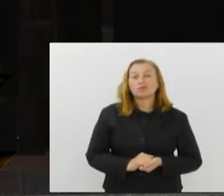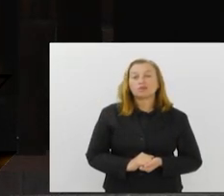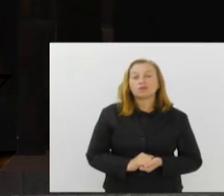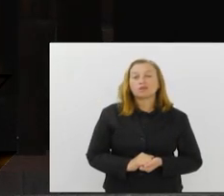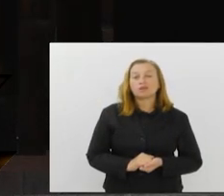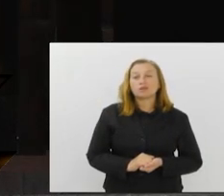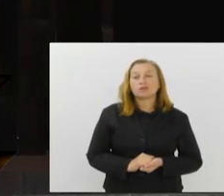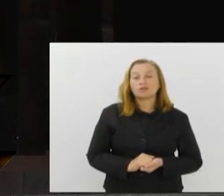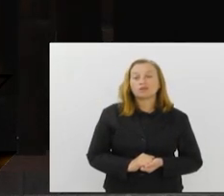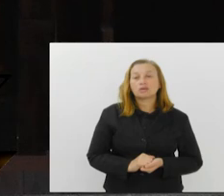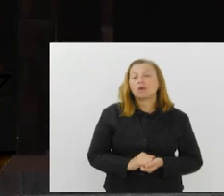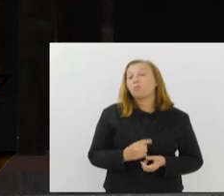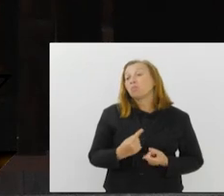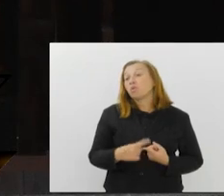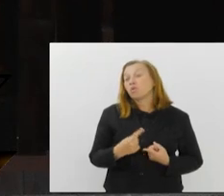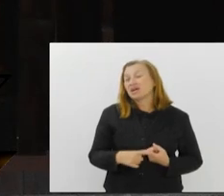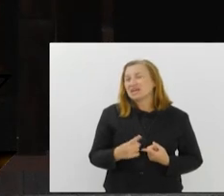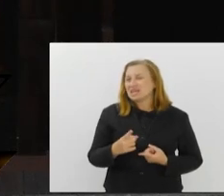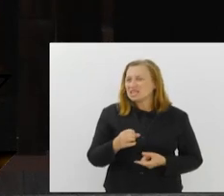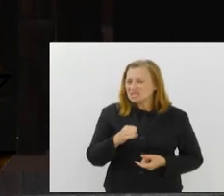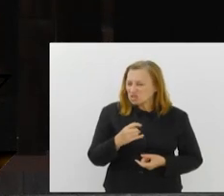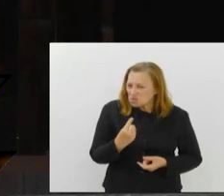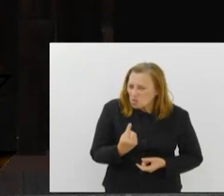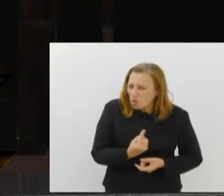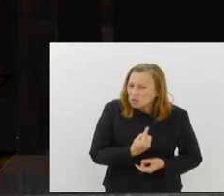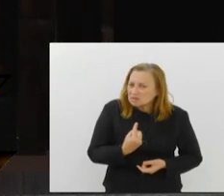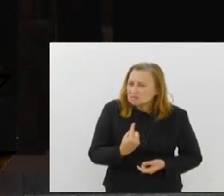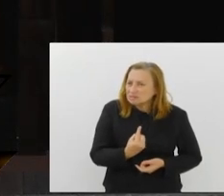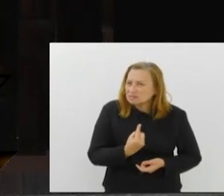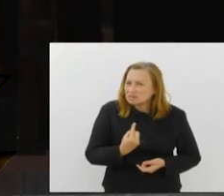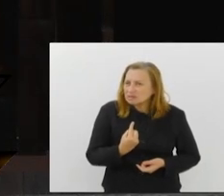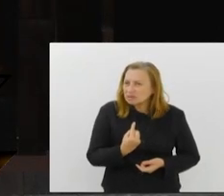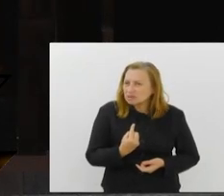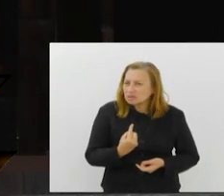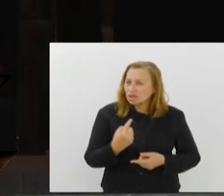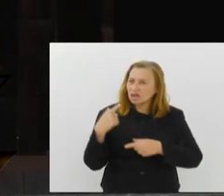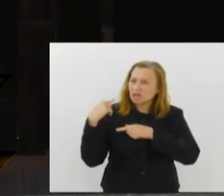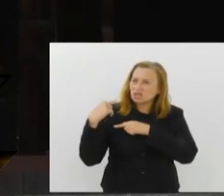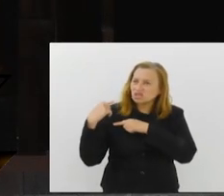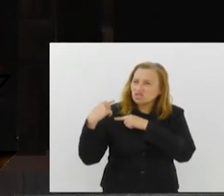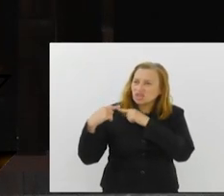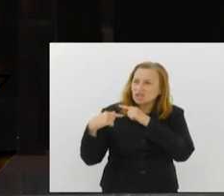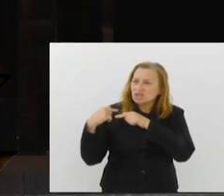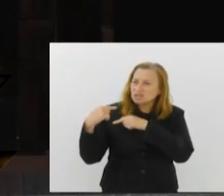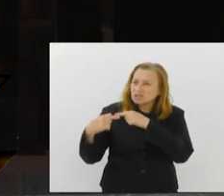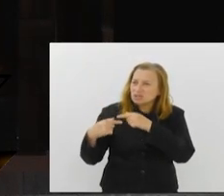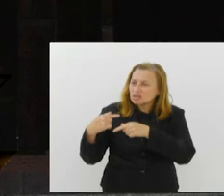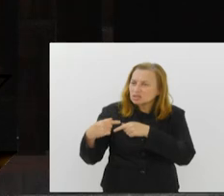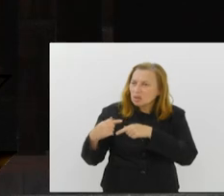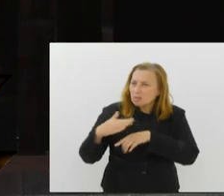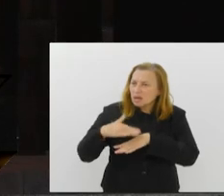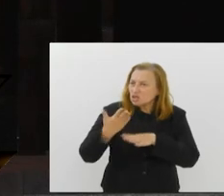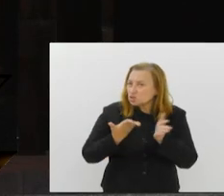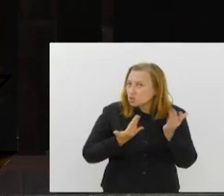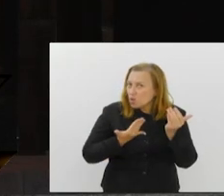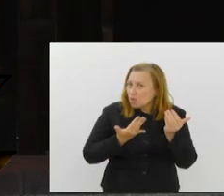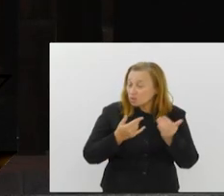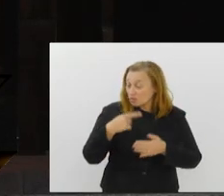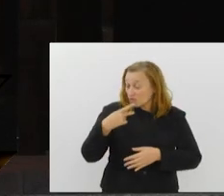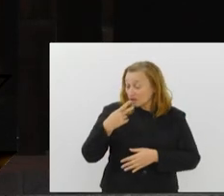político porque se nós não a geração mais nova agora eu dizendo